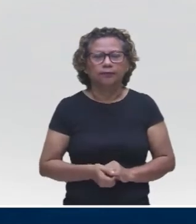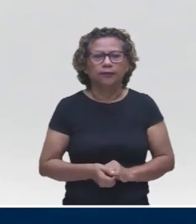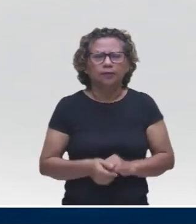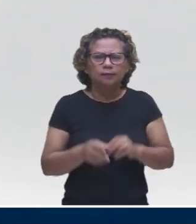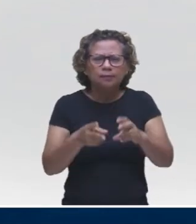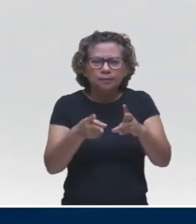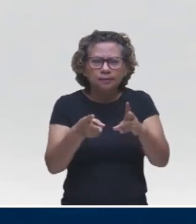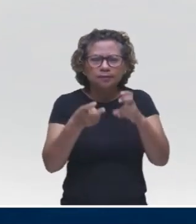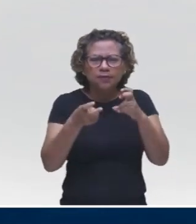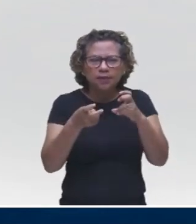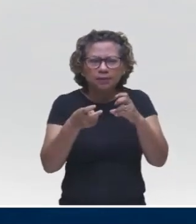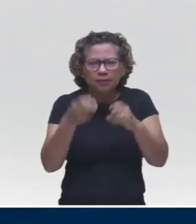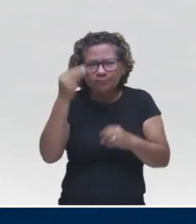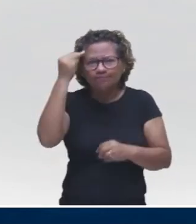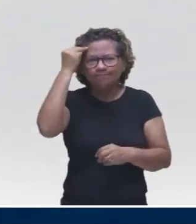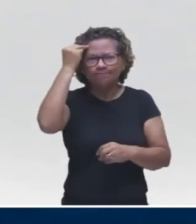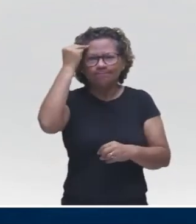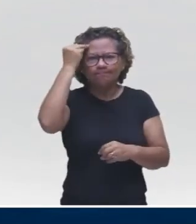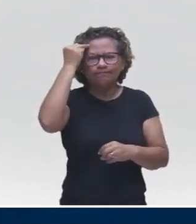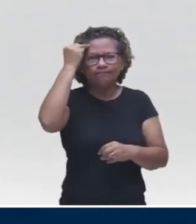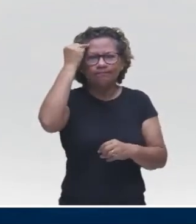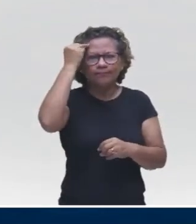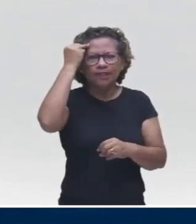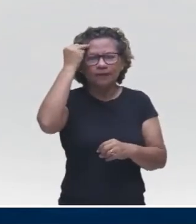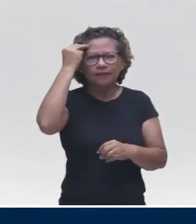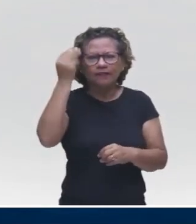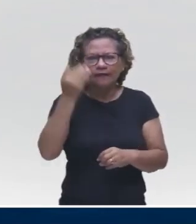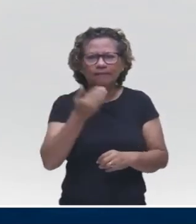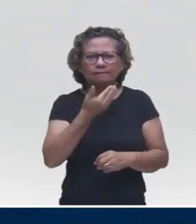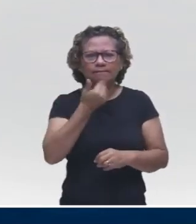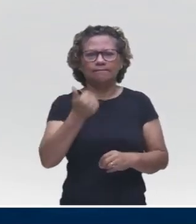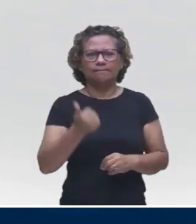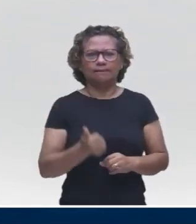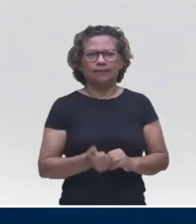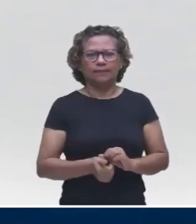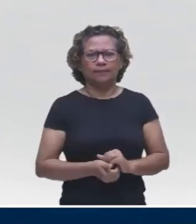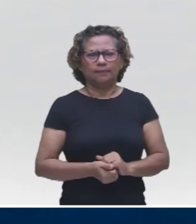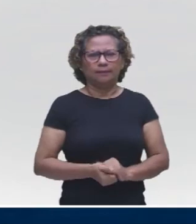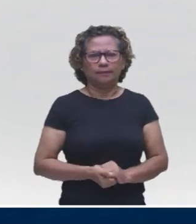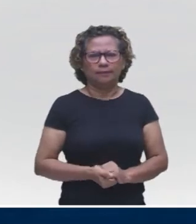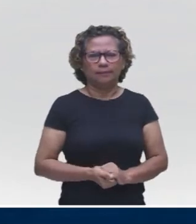daqui. Então, olha só.